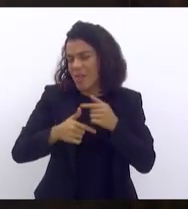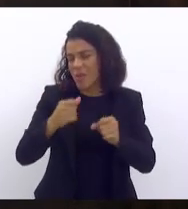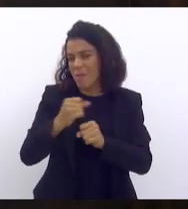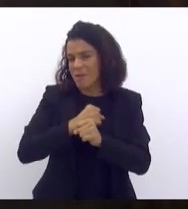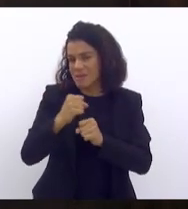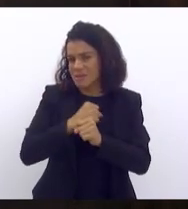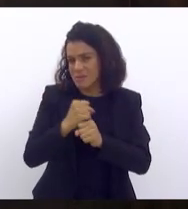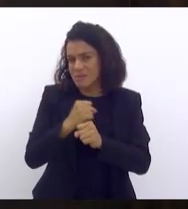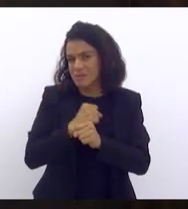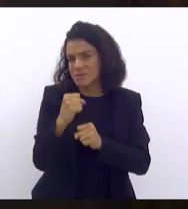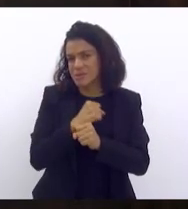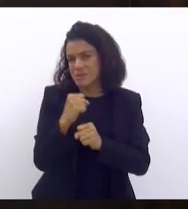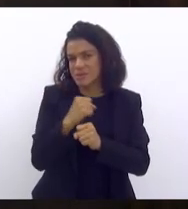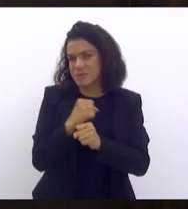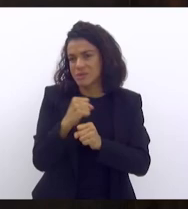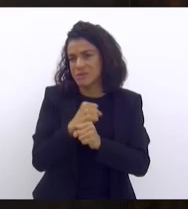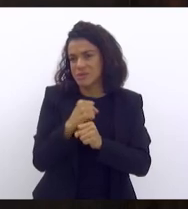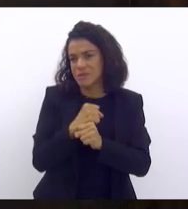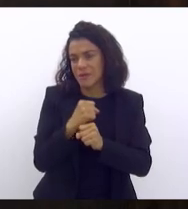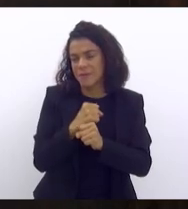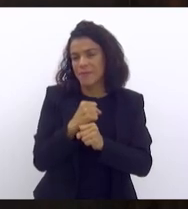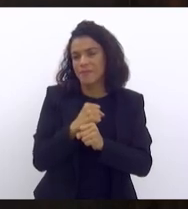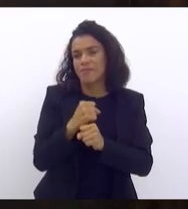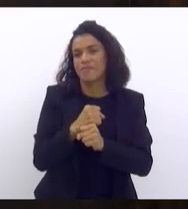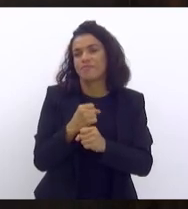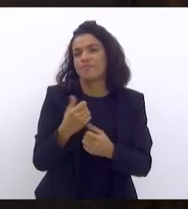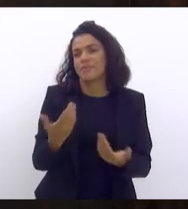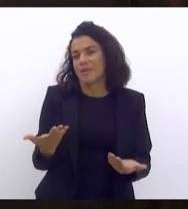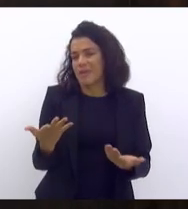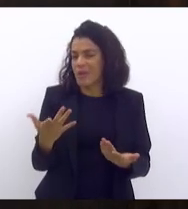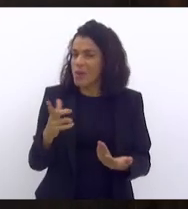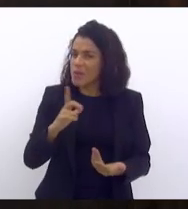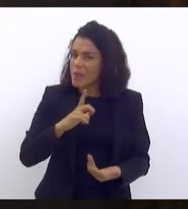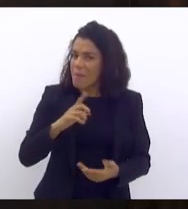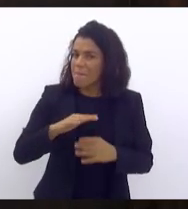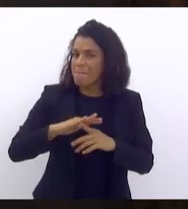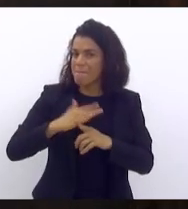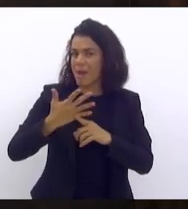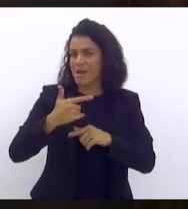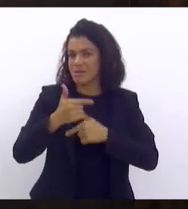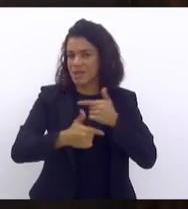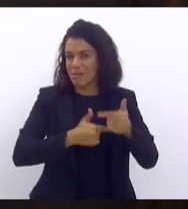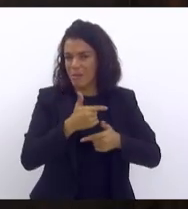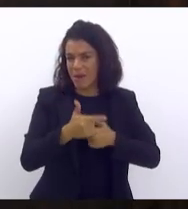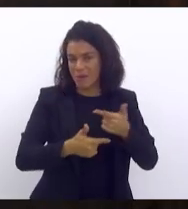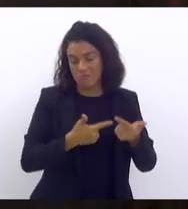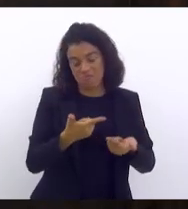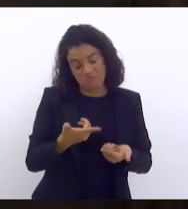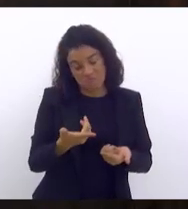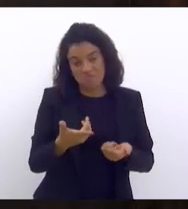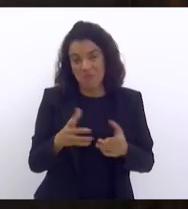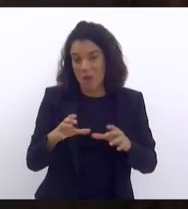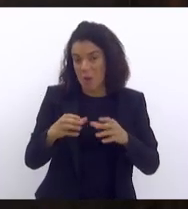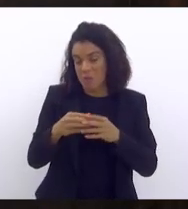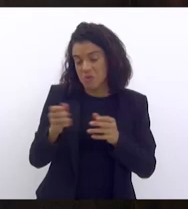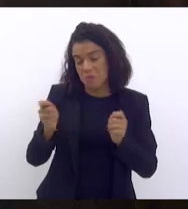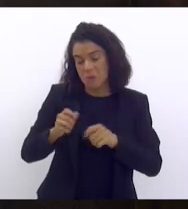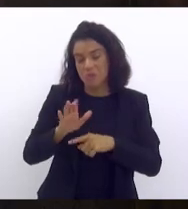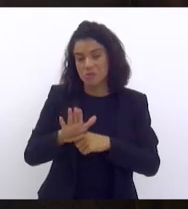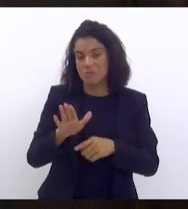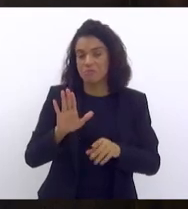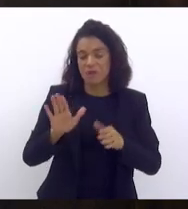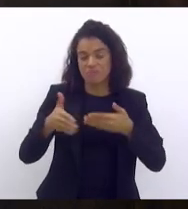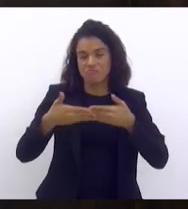inclusive, são até achincalhados, digamos assim. Então, acho que tem mais tarefas que a comissão podia, talvez, certamente ajudar. Para fechar aqui a minha